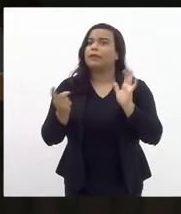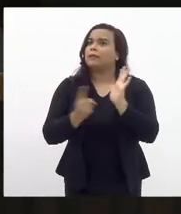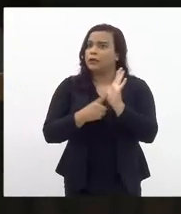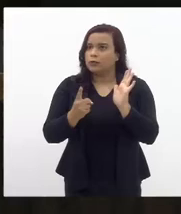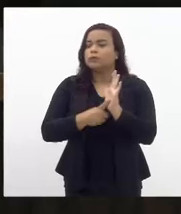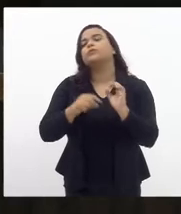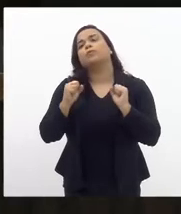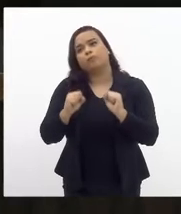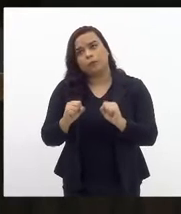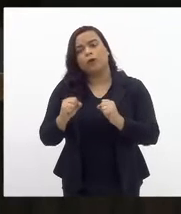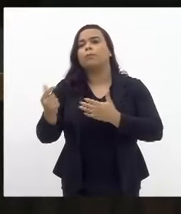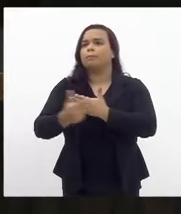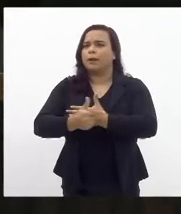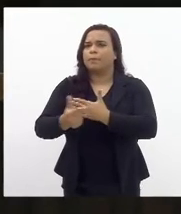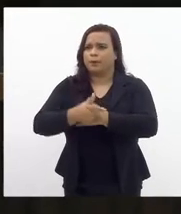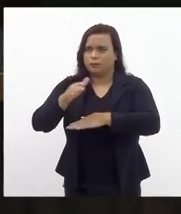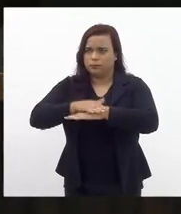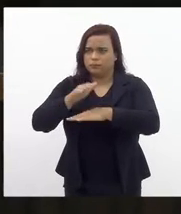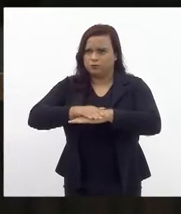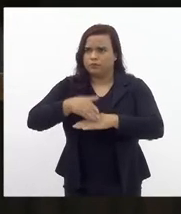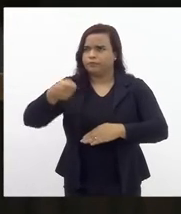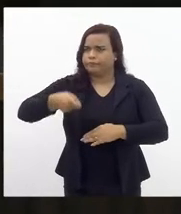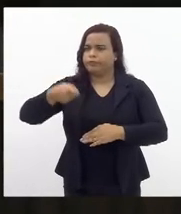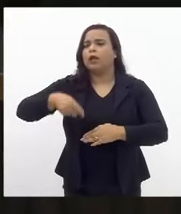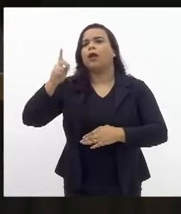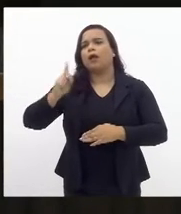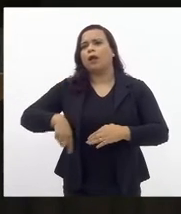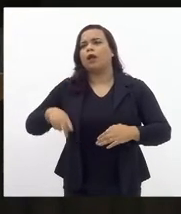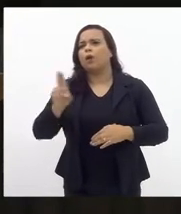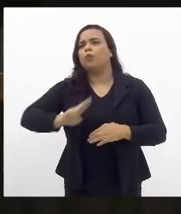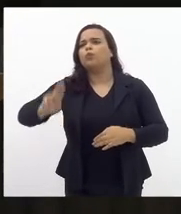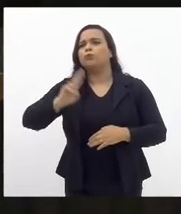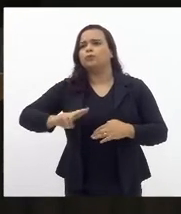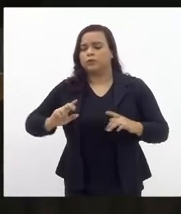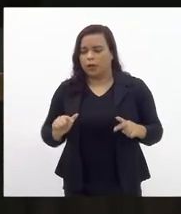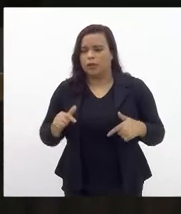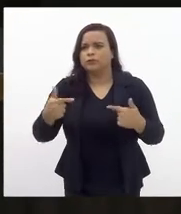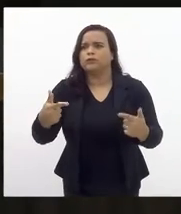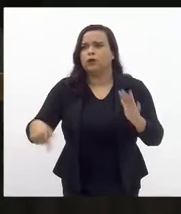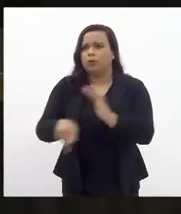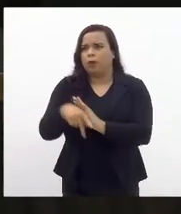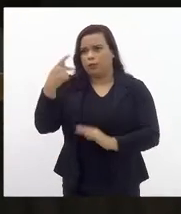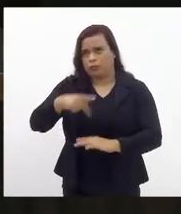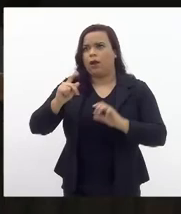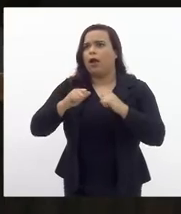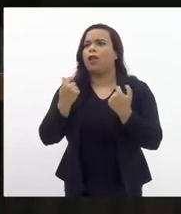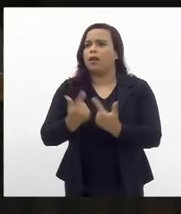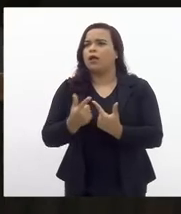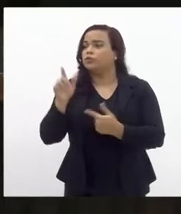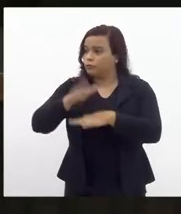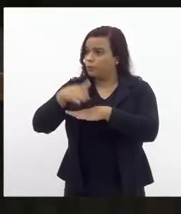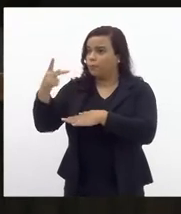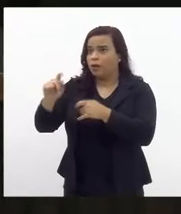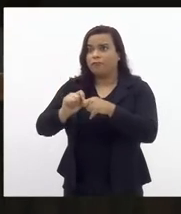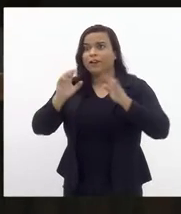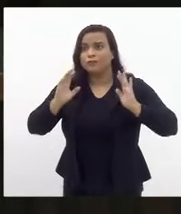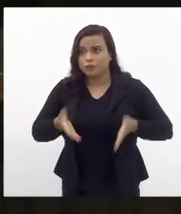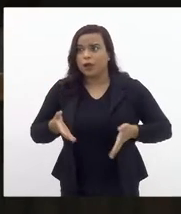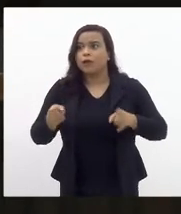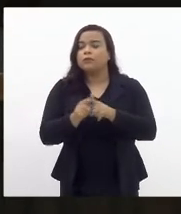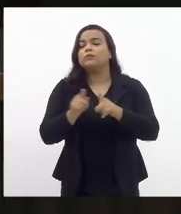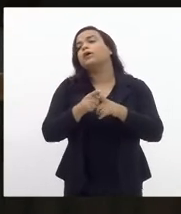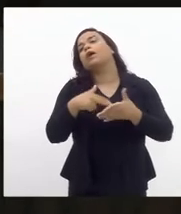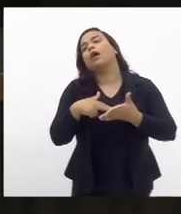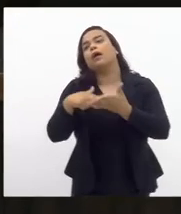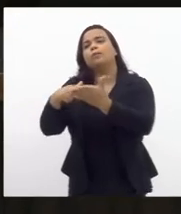papel é fazer de forma, usando os mecanismos da casa, foi o que Vossa Excelência fez, encaminhou o documento